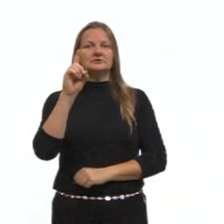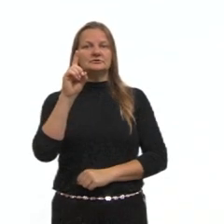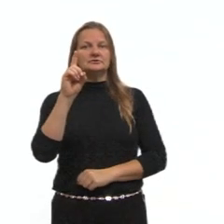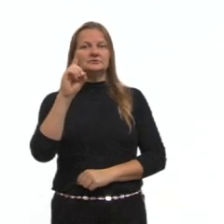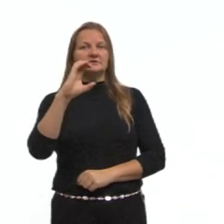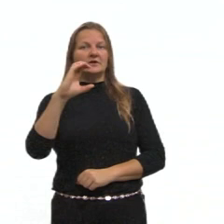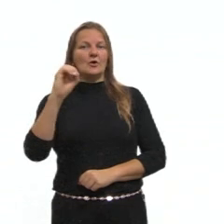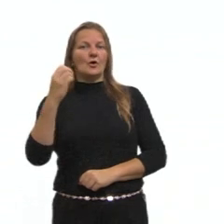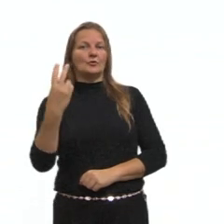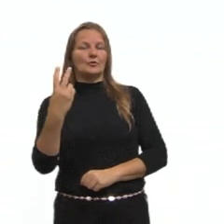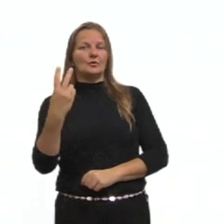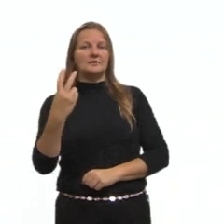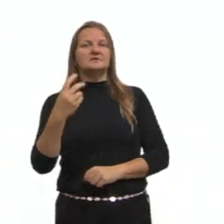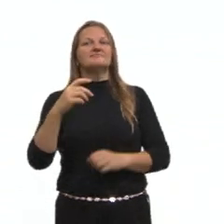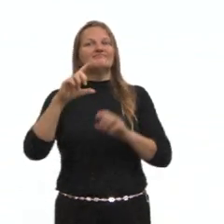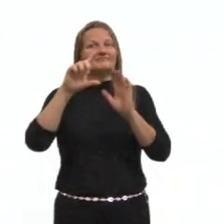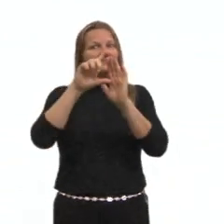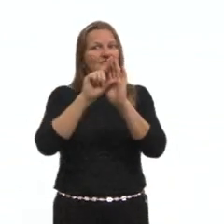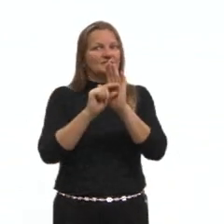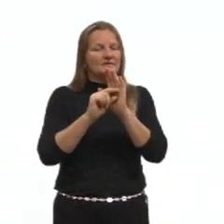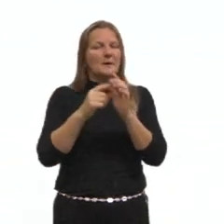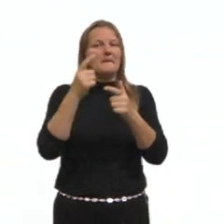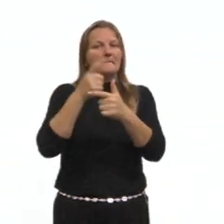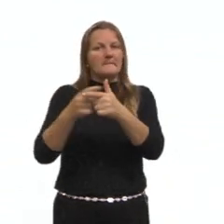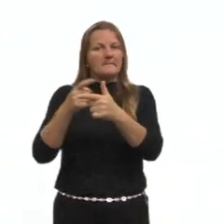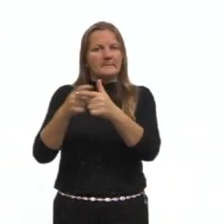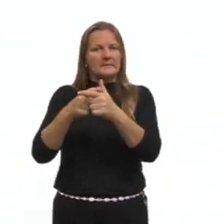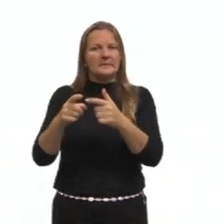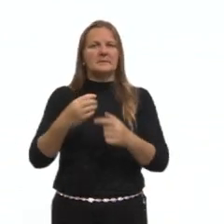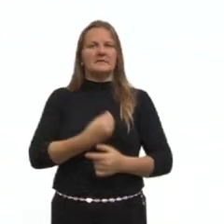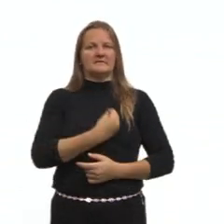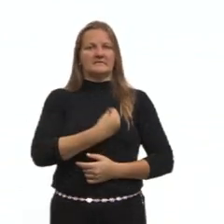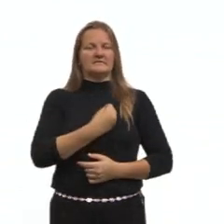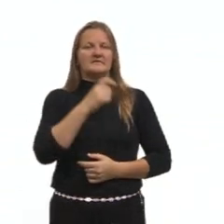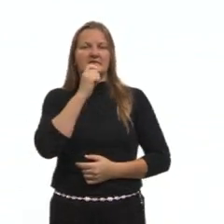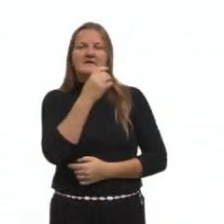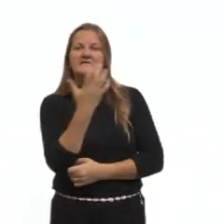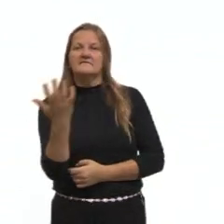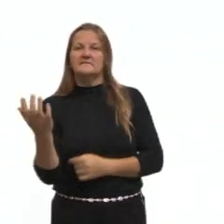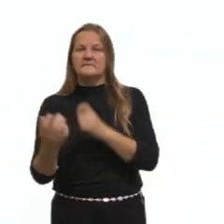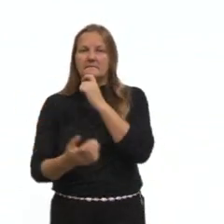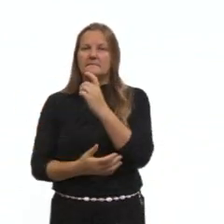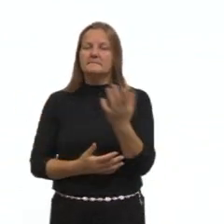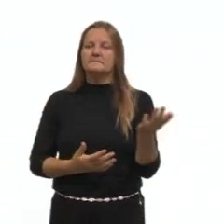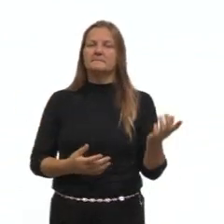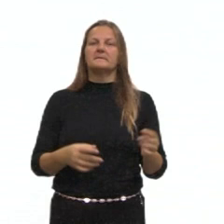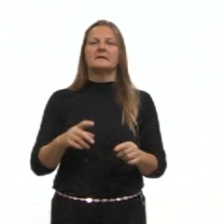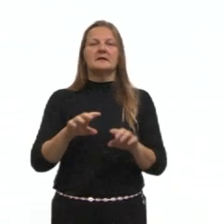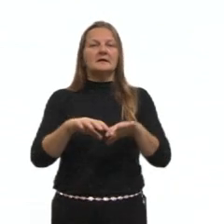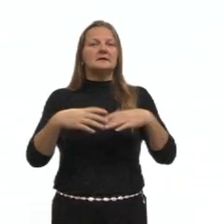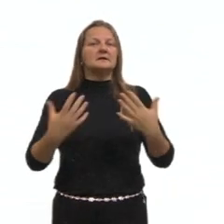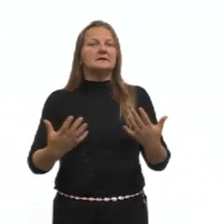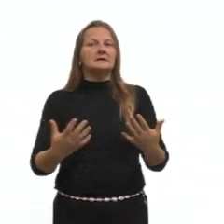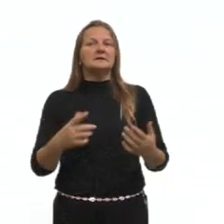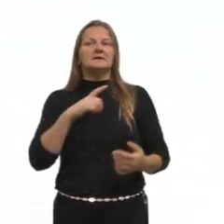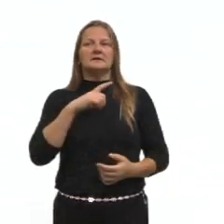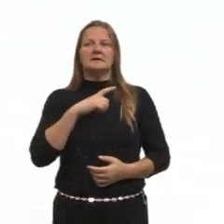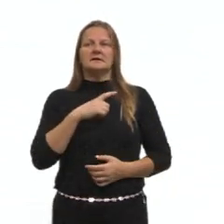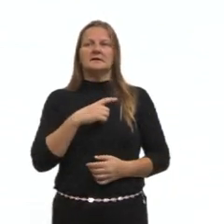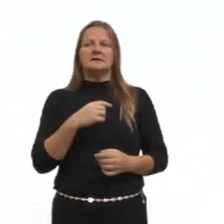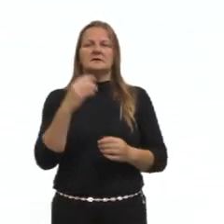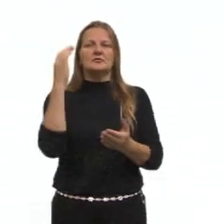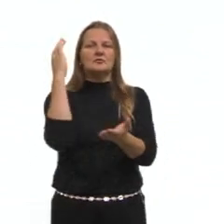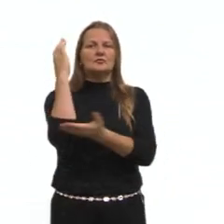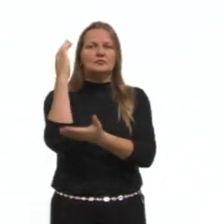na atmosfera que também é uma grande problemática que traz outros problemas ambientais então a questão do